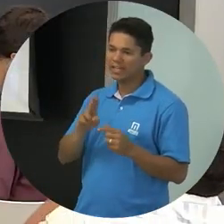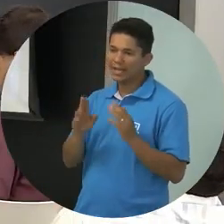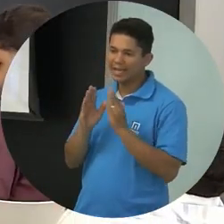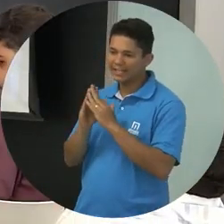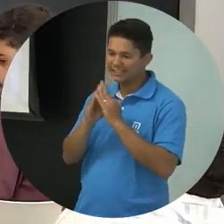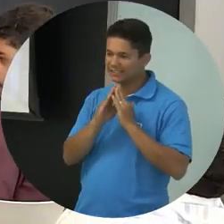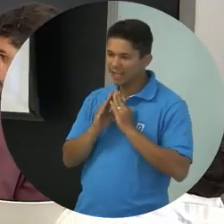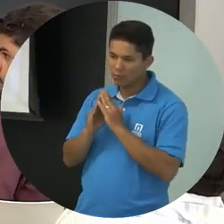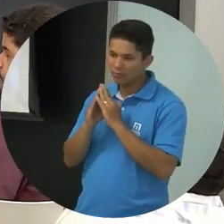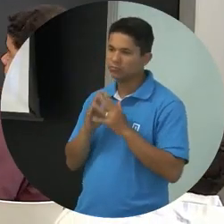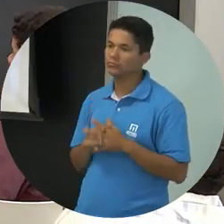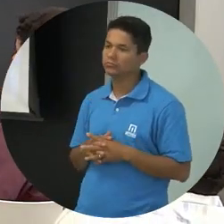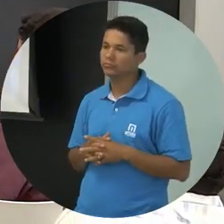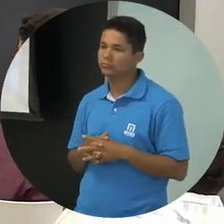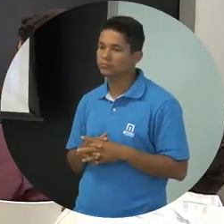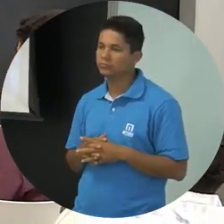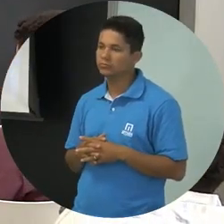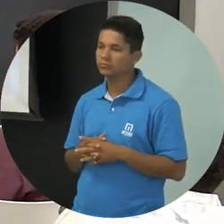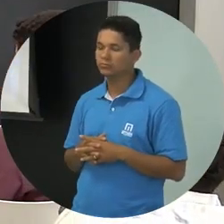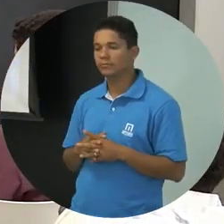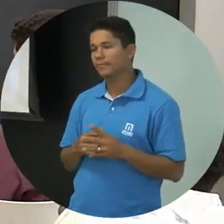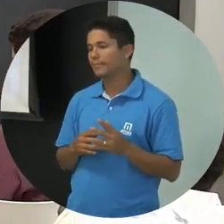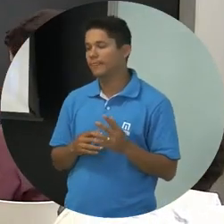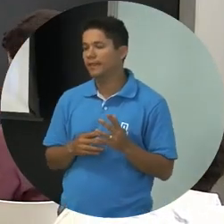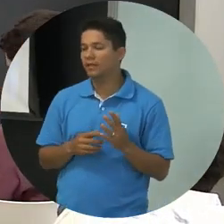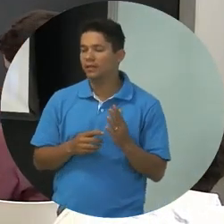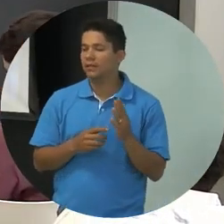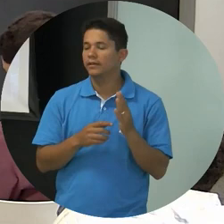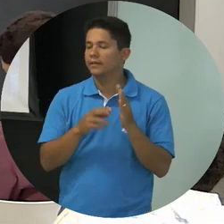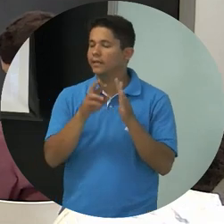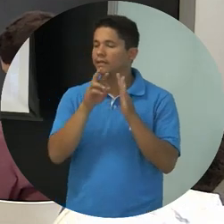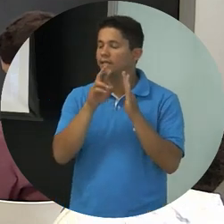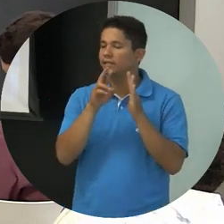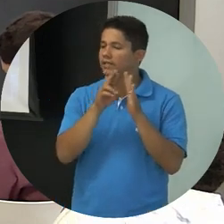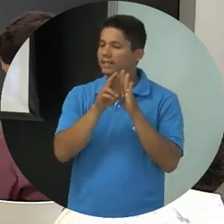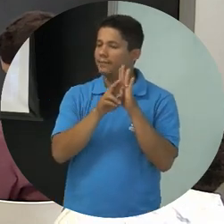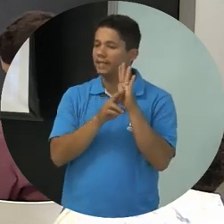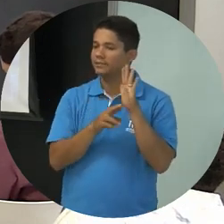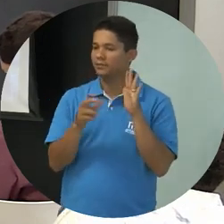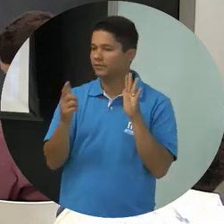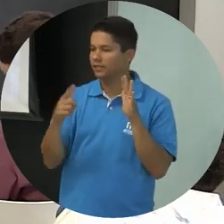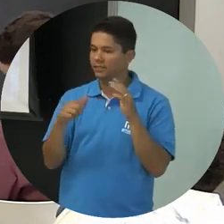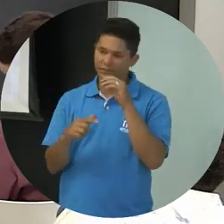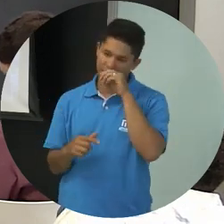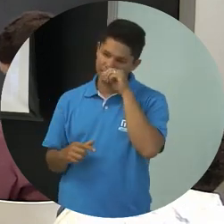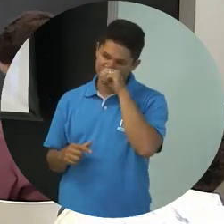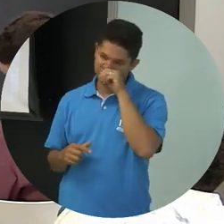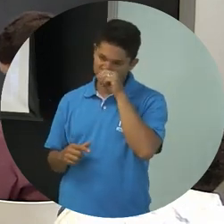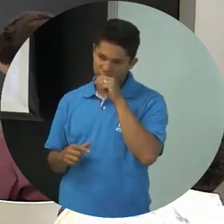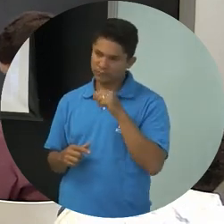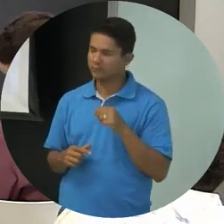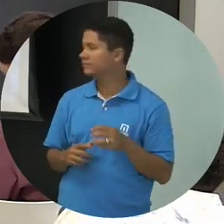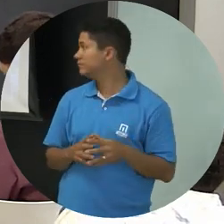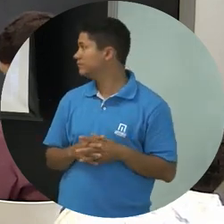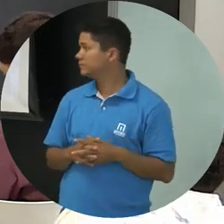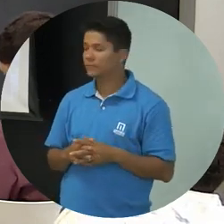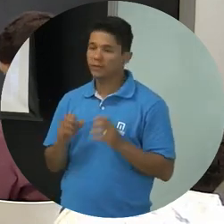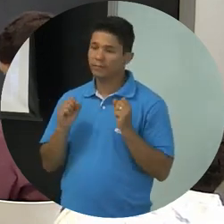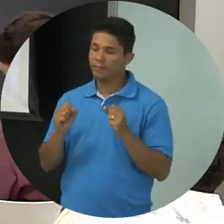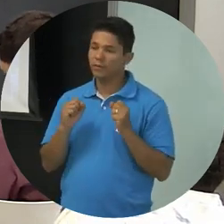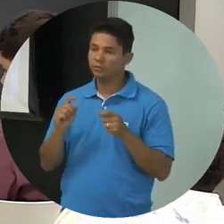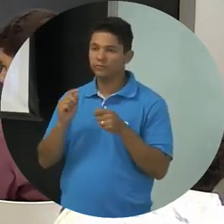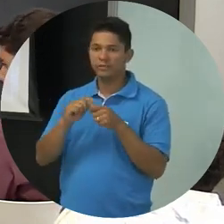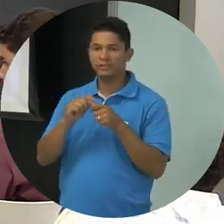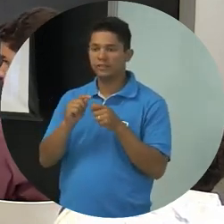Não existe uma determinação de área mínima. Como eu falei, a aplicação, você pode fazer aplicação spots. Você pode fazer